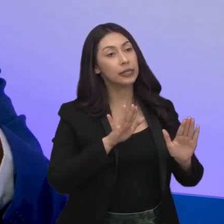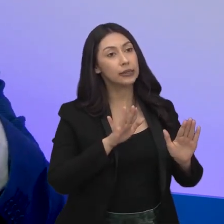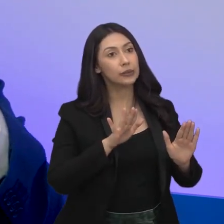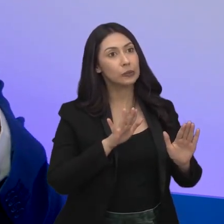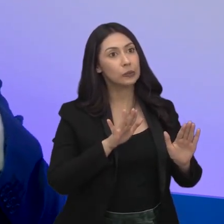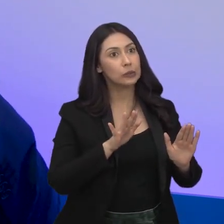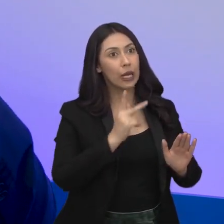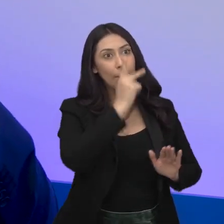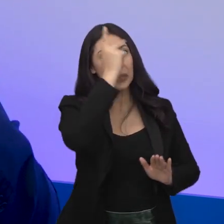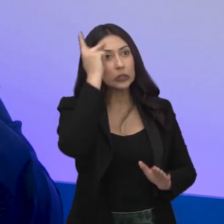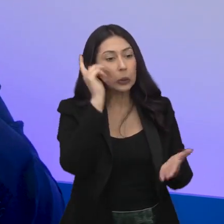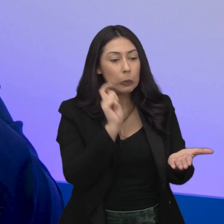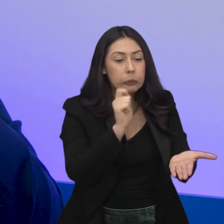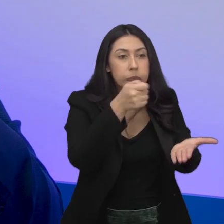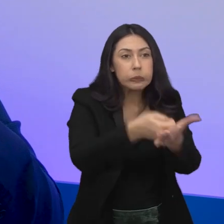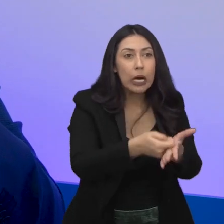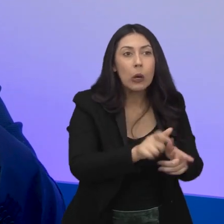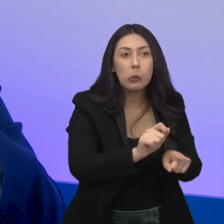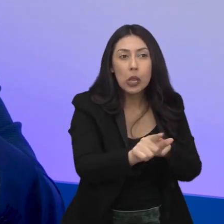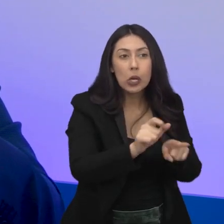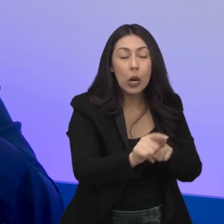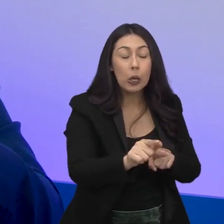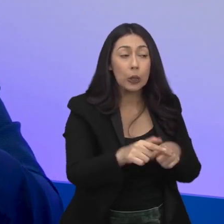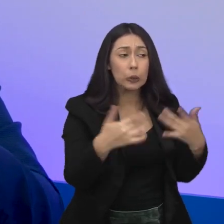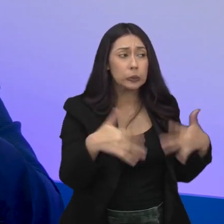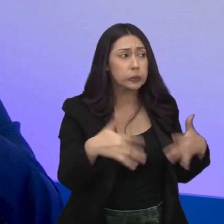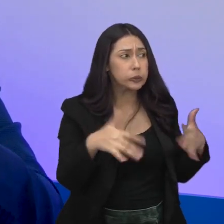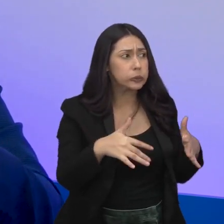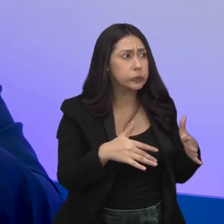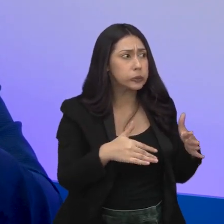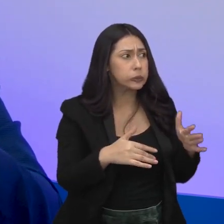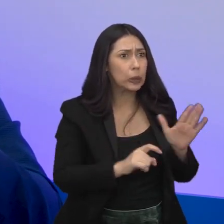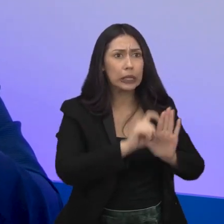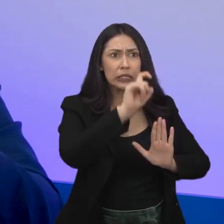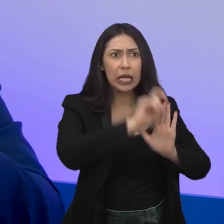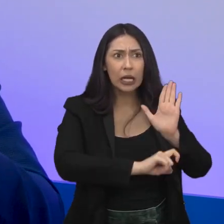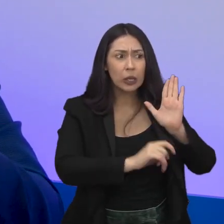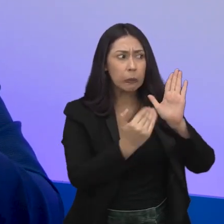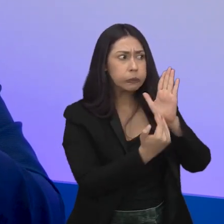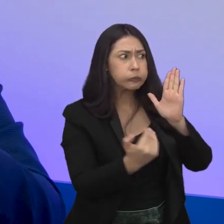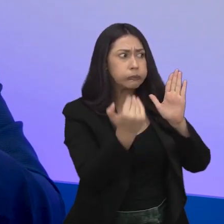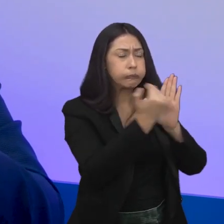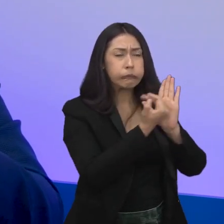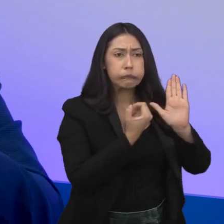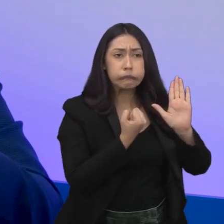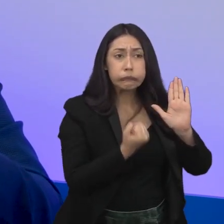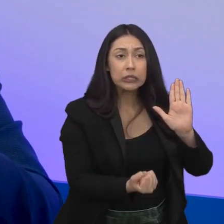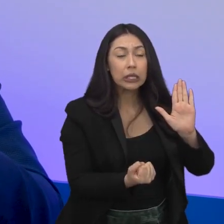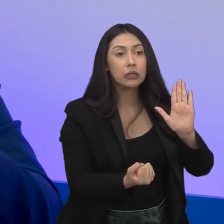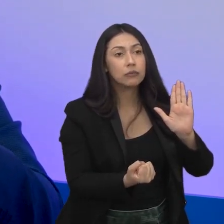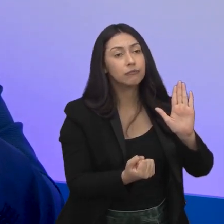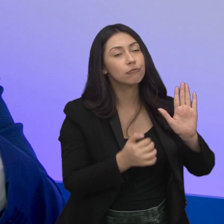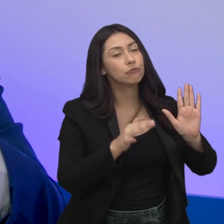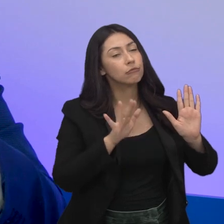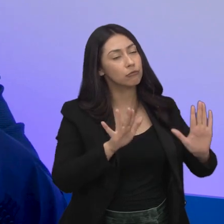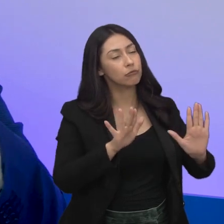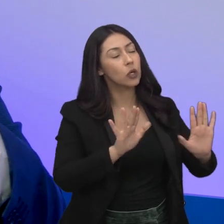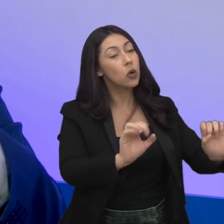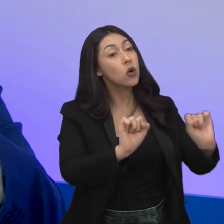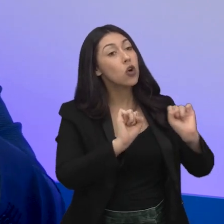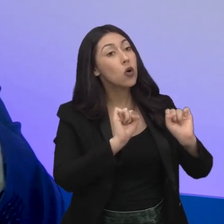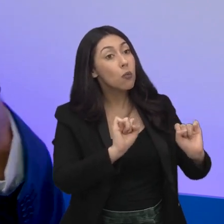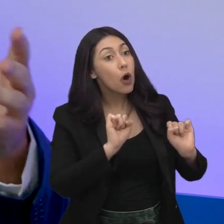Entretanto, se um inquilino sentir que a taxa está pesada devido, às vezes, a algum aumento que teve que acontecer excessivo, aí, por